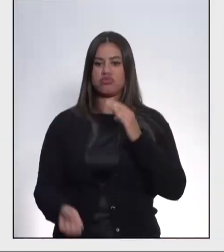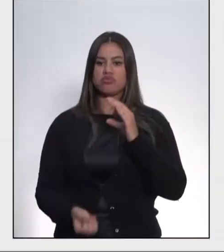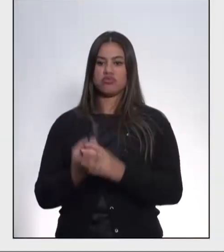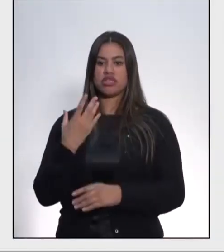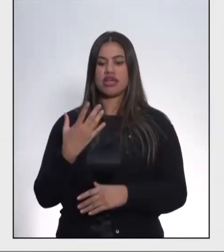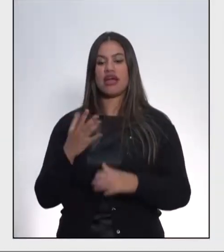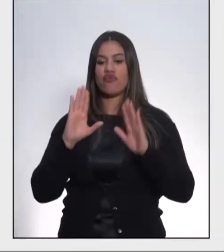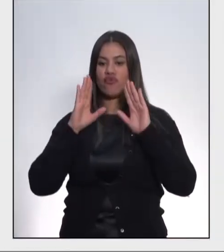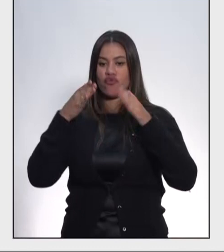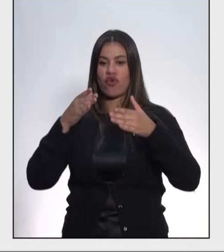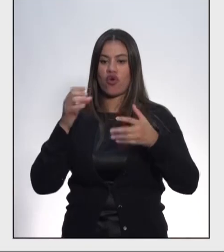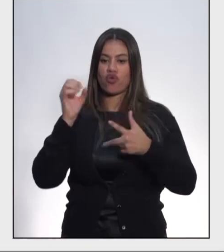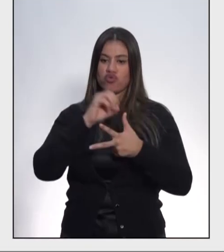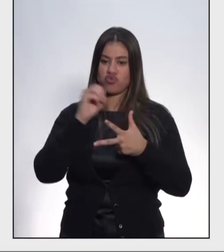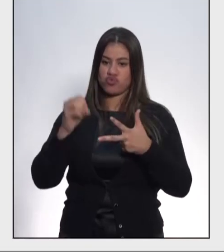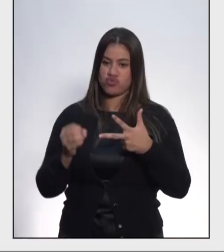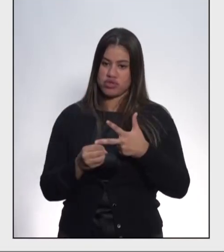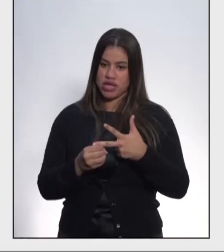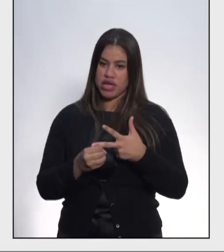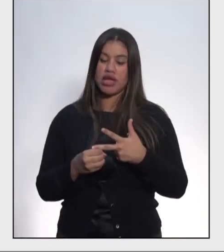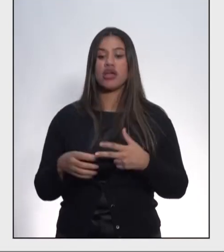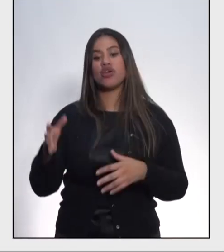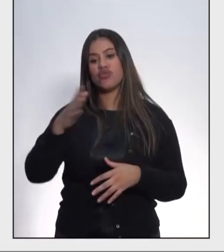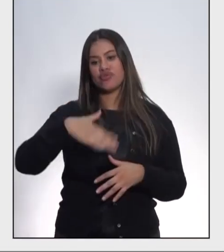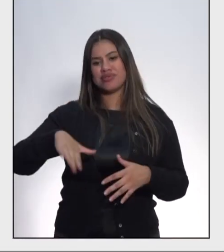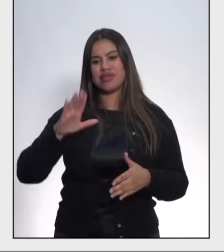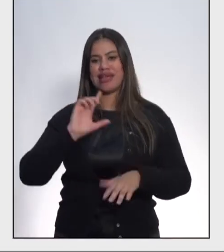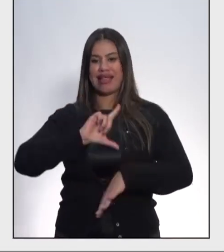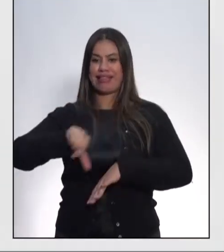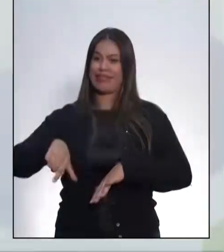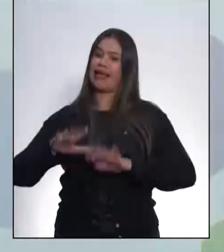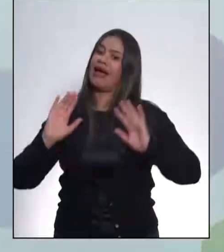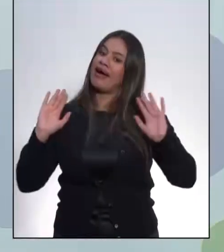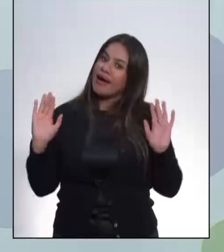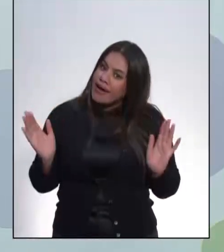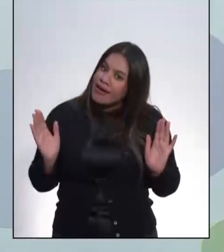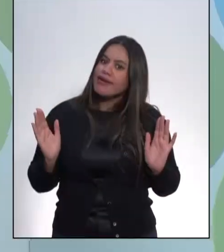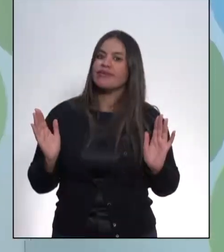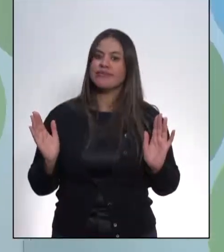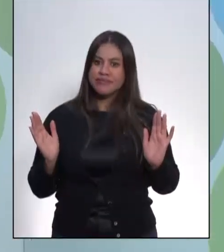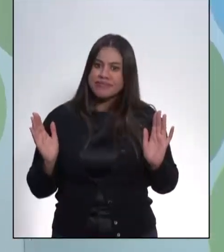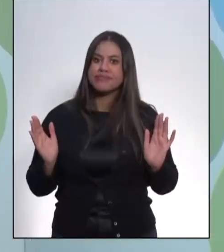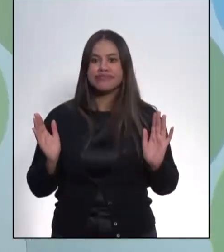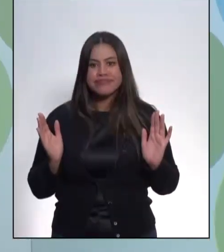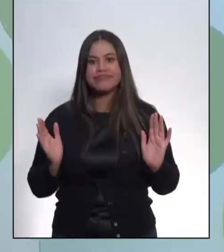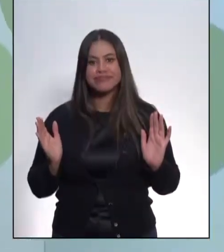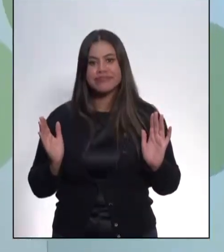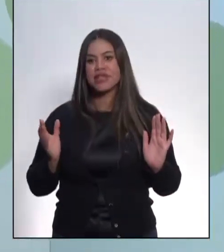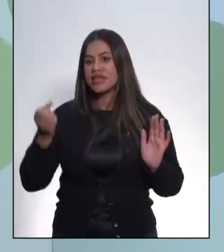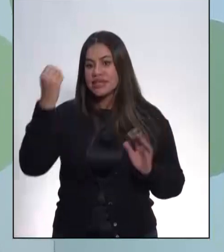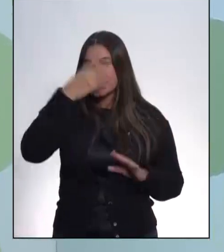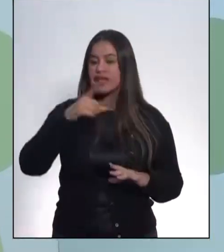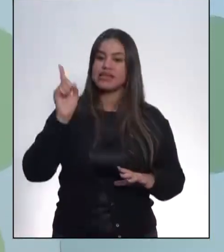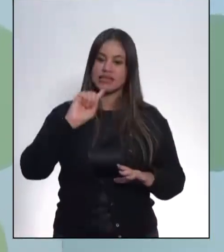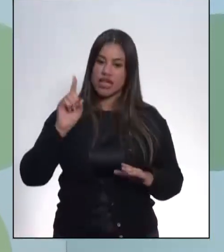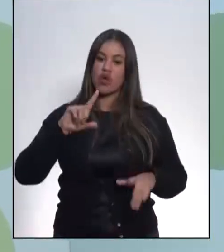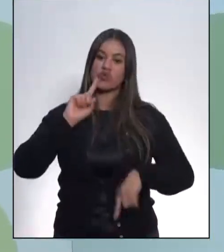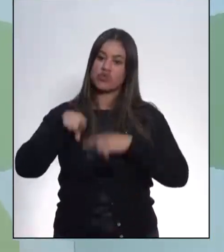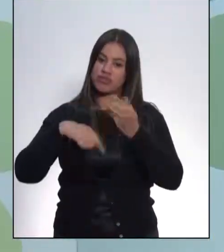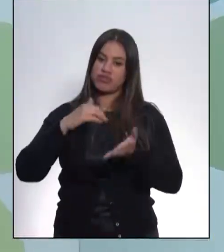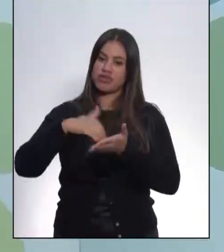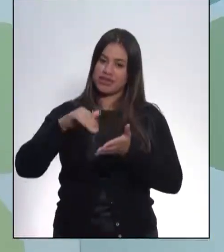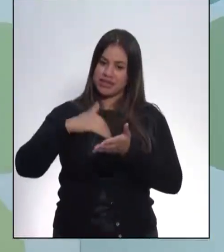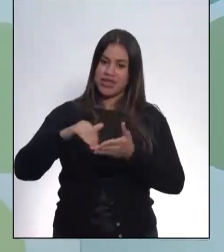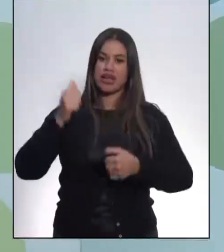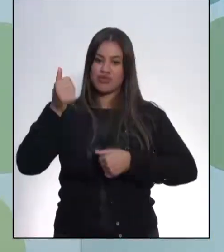foco que nós vamos ter no Enem. Quero lembrar novamente, você que chegou atrasado, ai. Não se esqueça que daqui a pouco o nosso secretário de Educação do